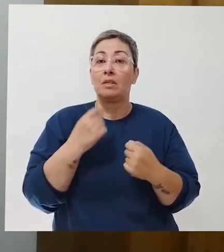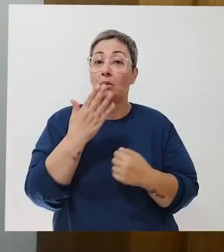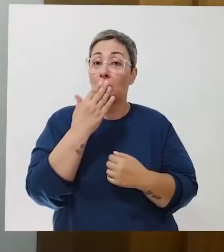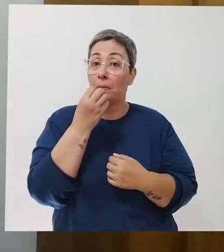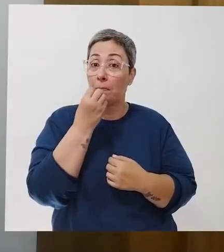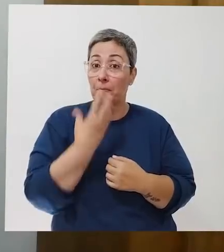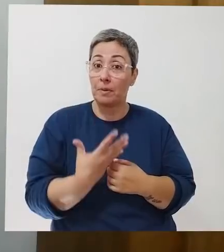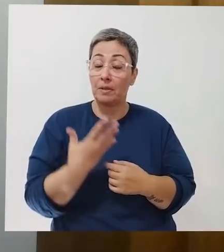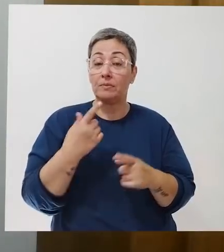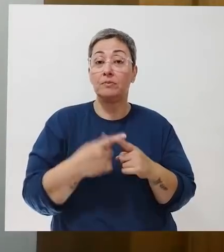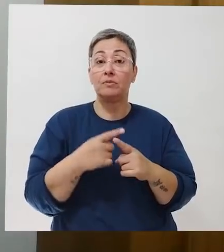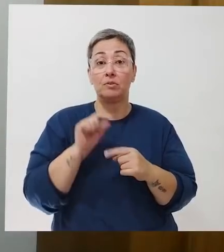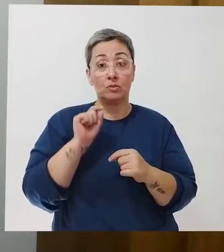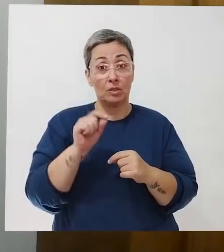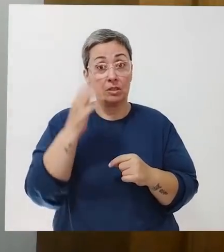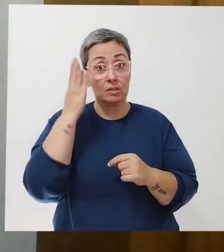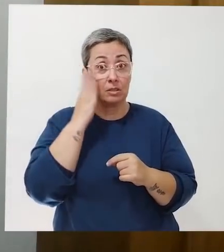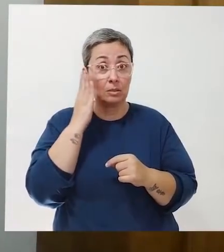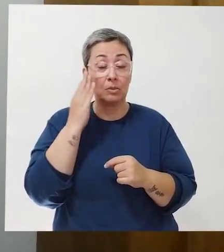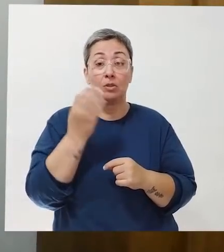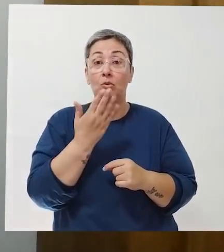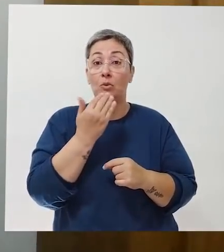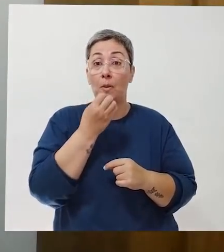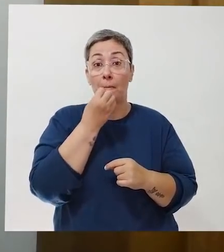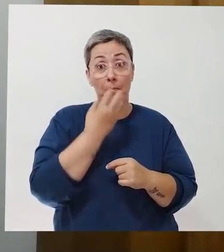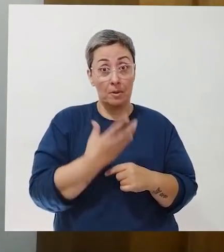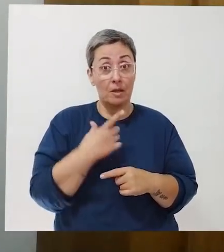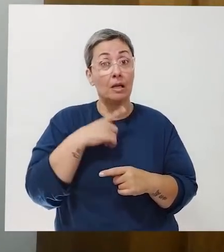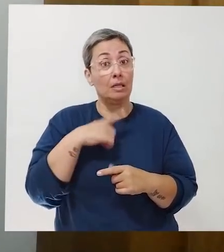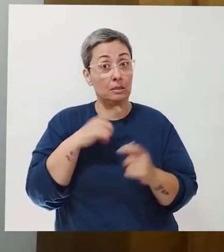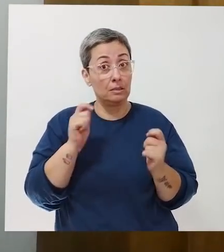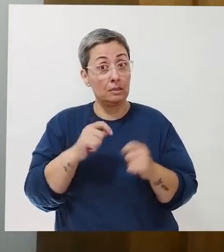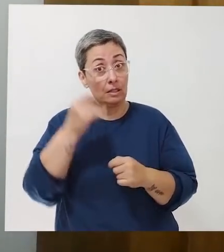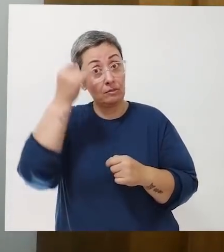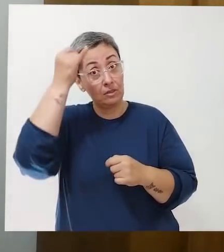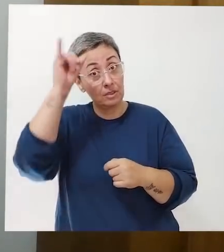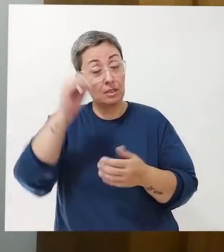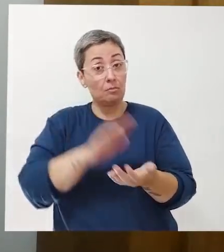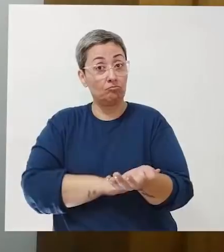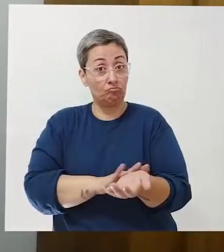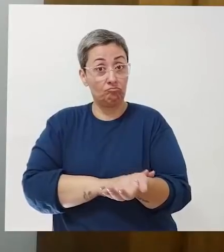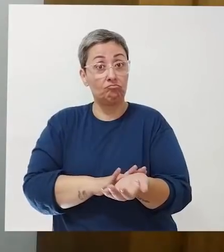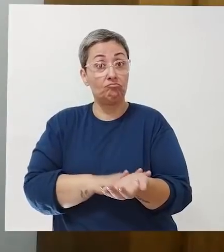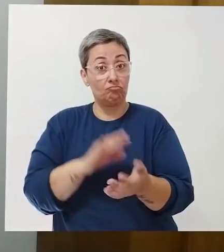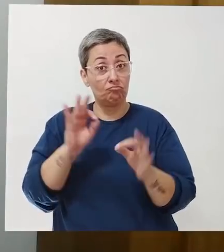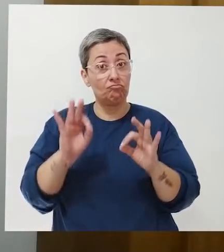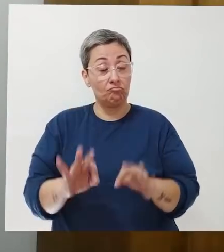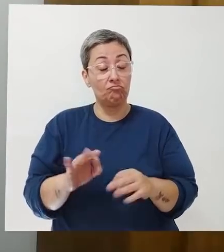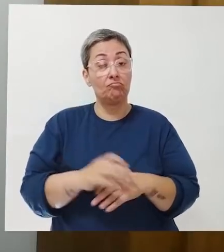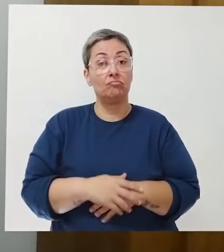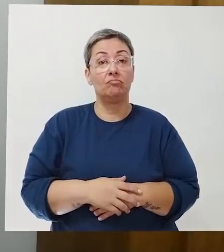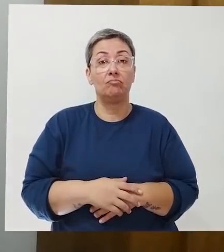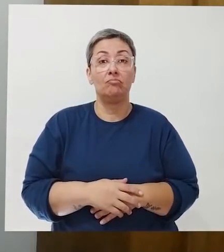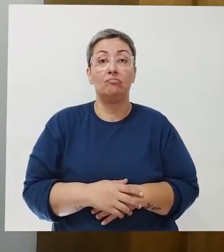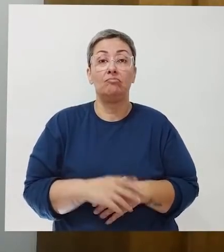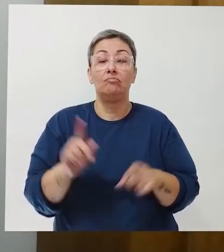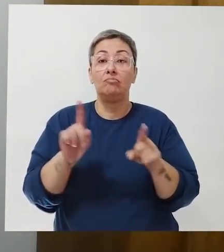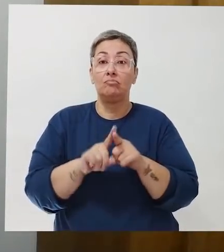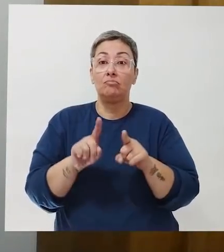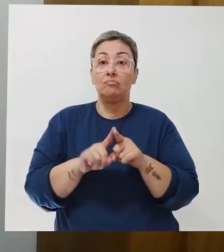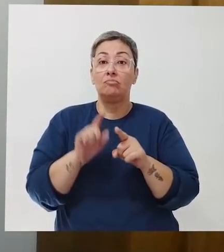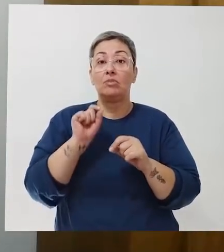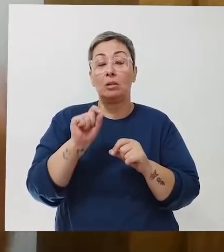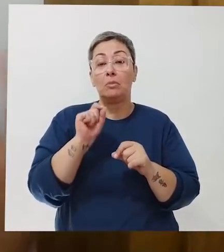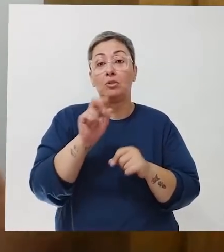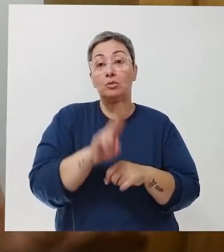boa alimentação. Você sabia que ter uma nutrição adequada também previne a irritabilidade? É isso mesmo.